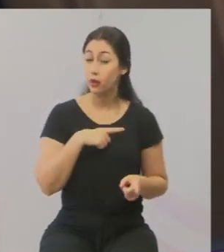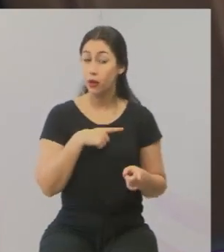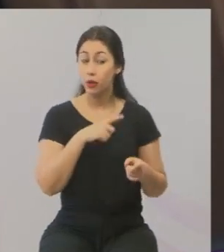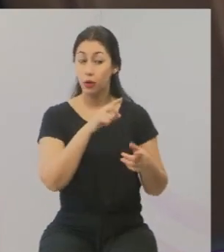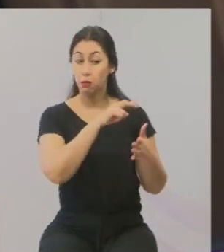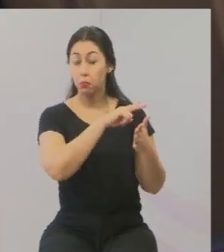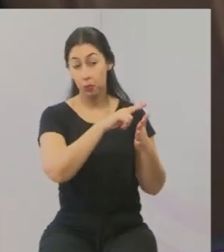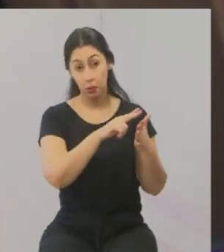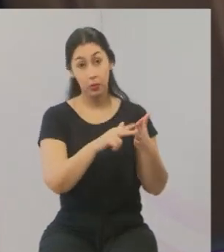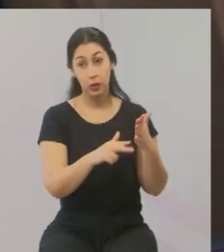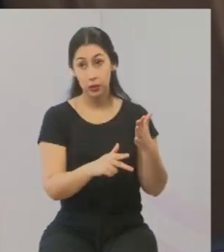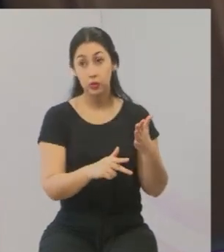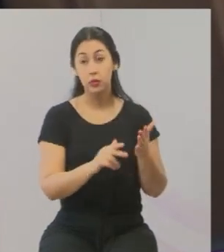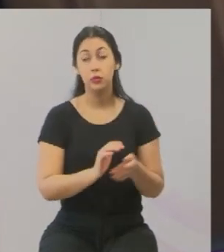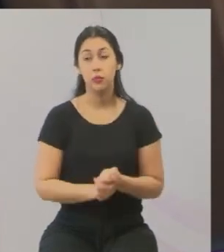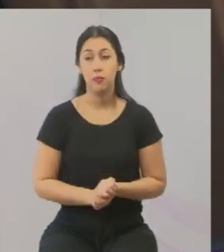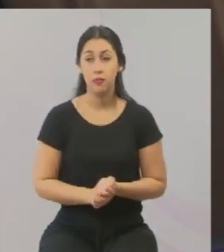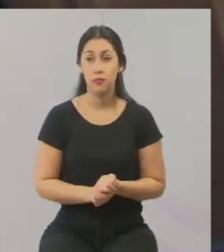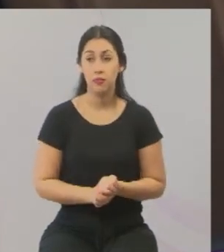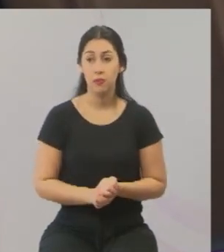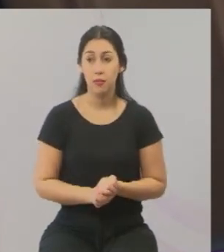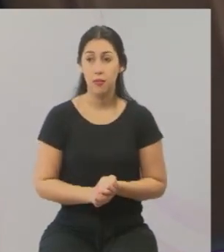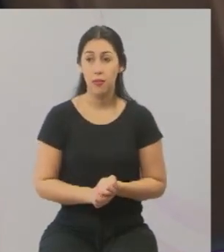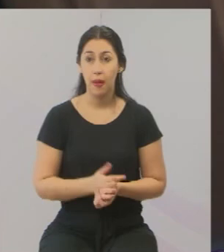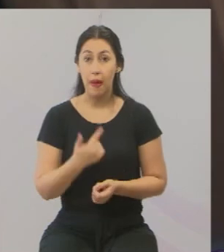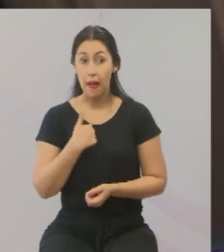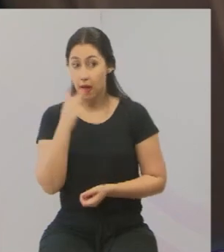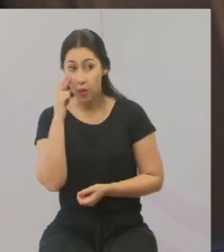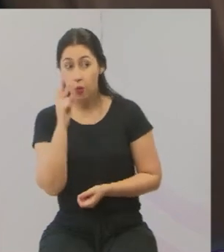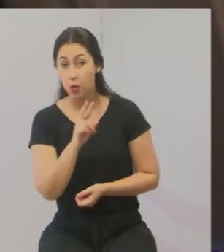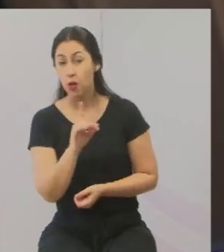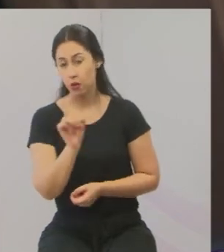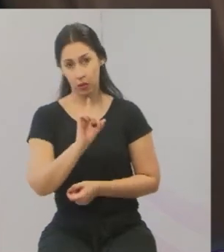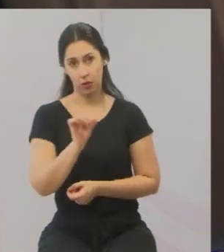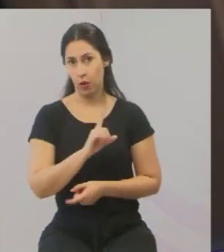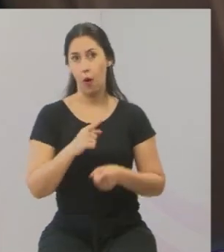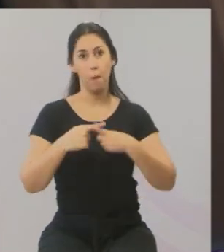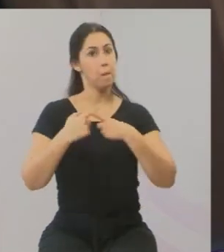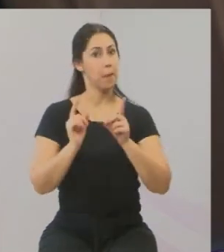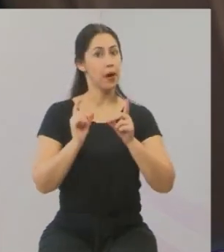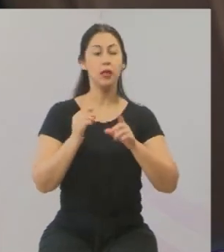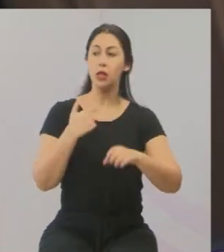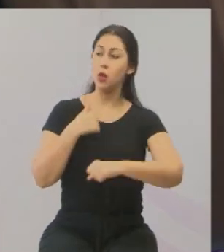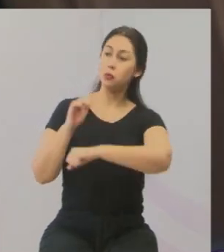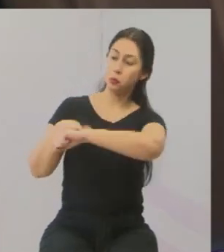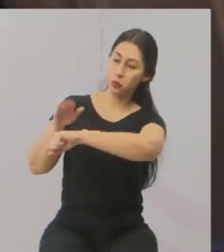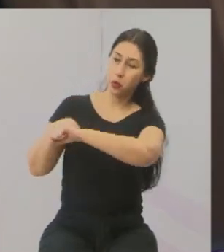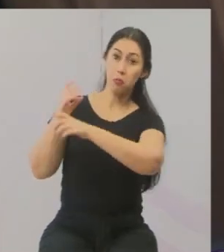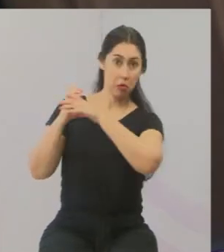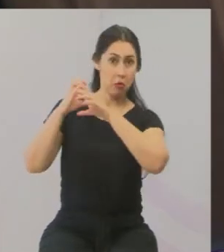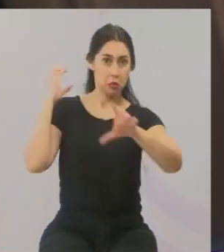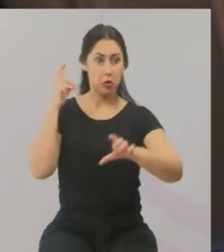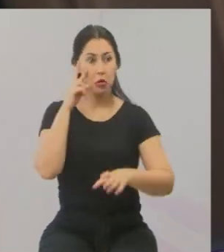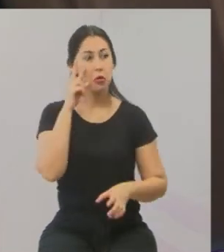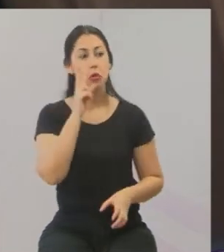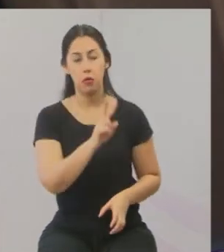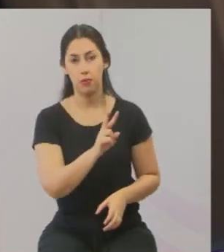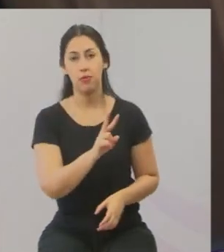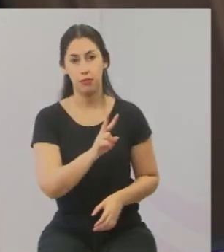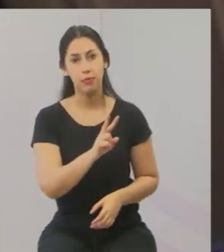não foi pelo olhar da vereadora, foi junto com o parecer de engenheiro que acompanhou a vistoria.